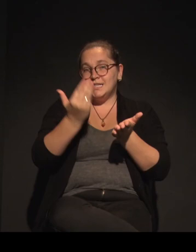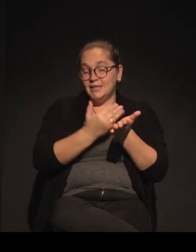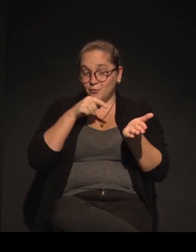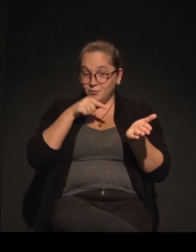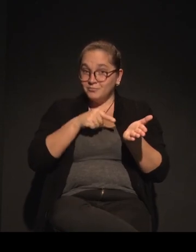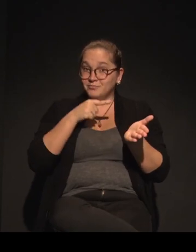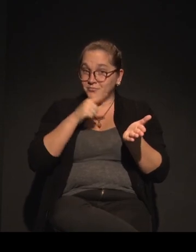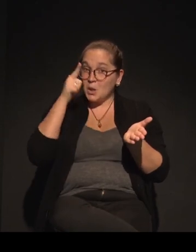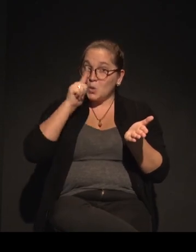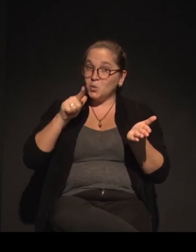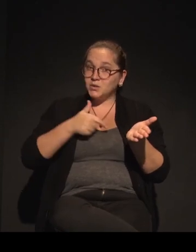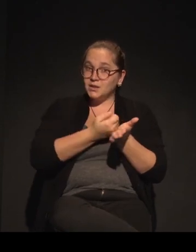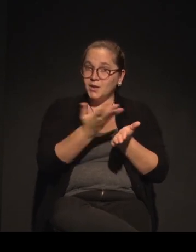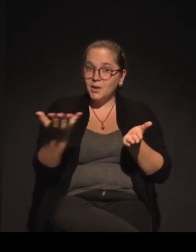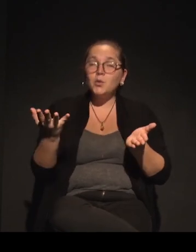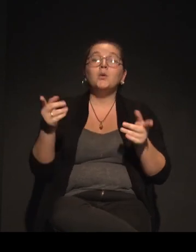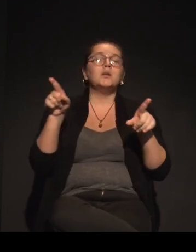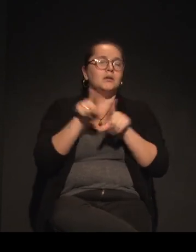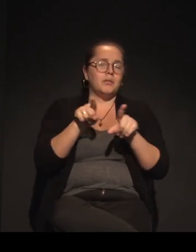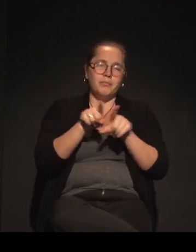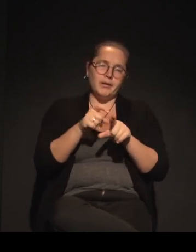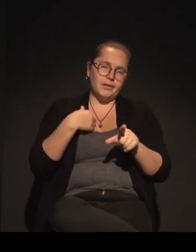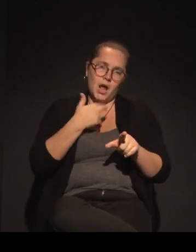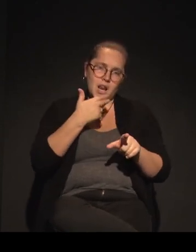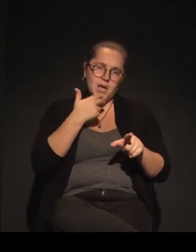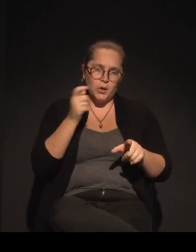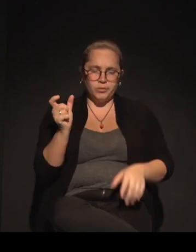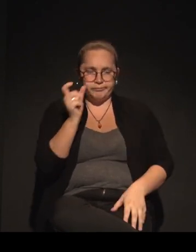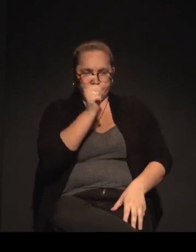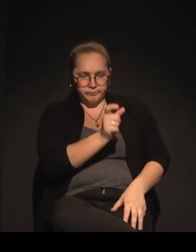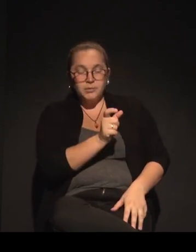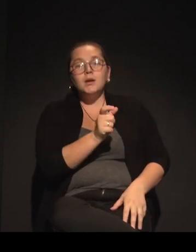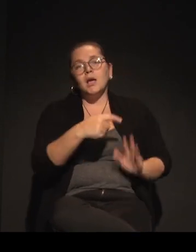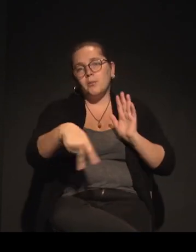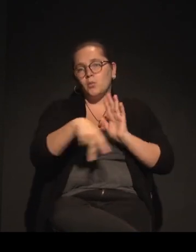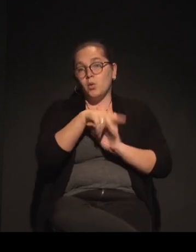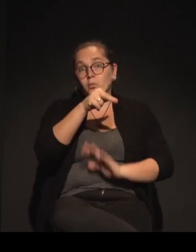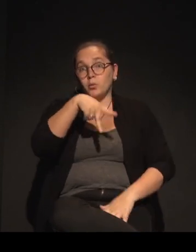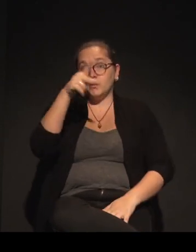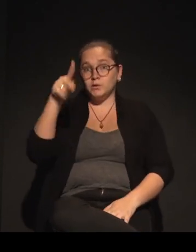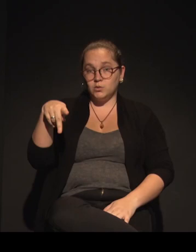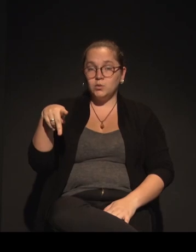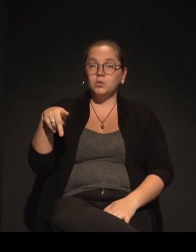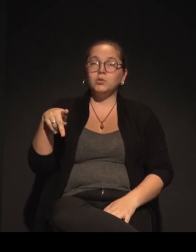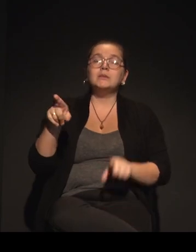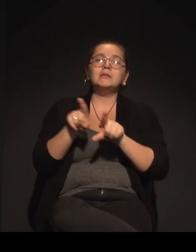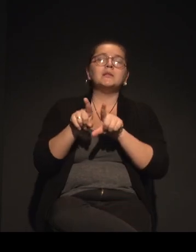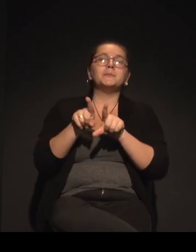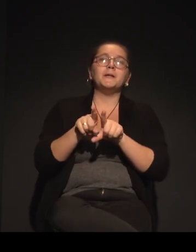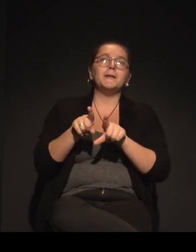é também na língua né pra os professores e também pra pra